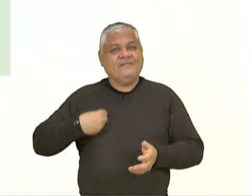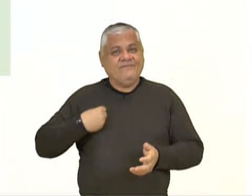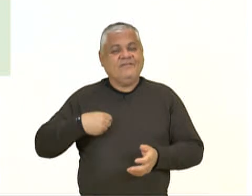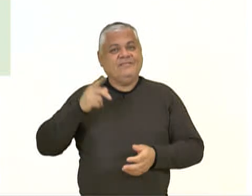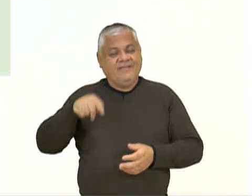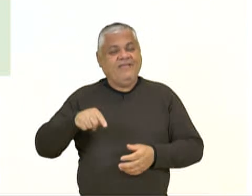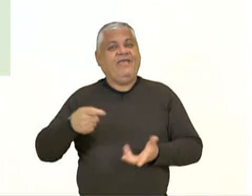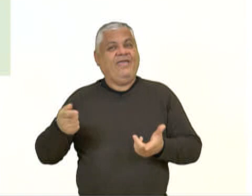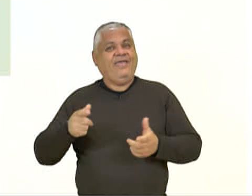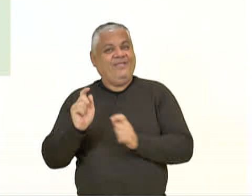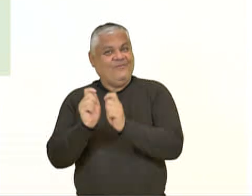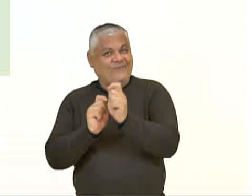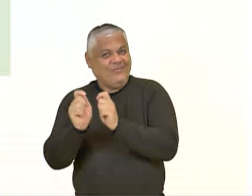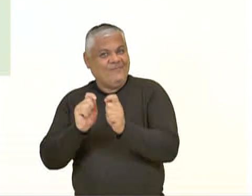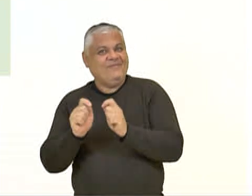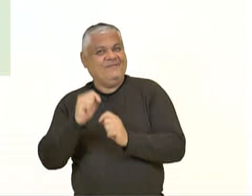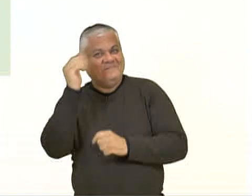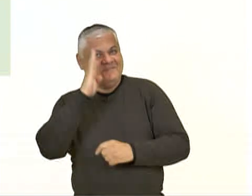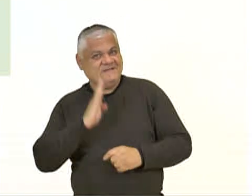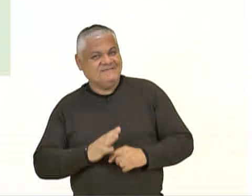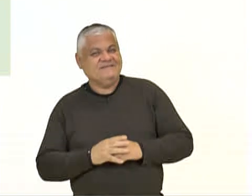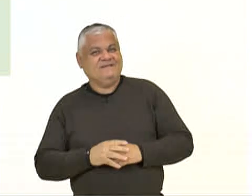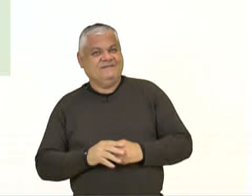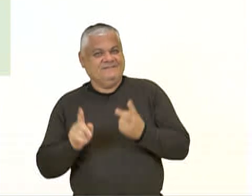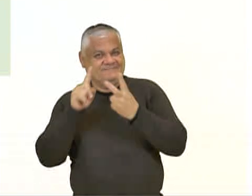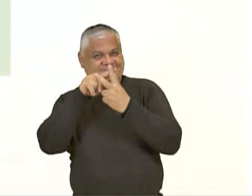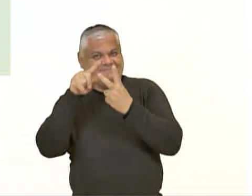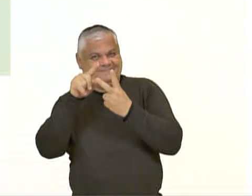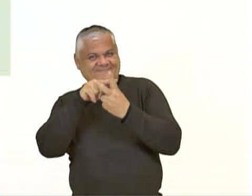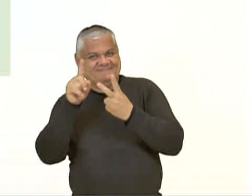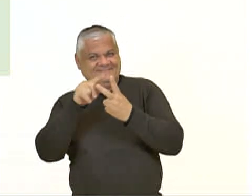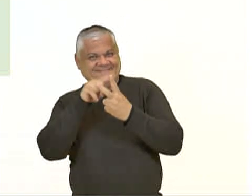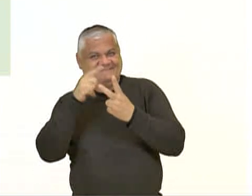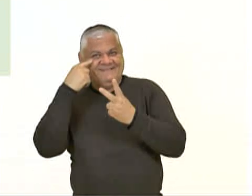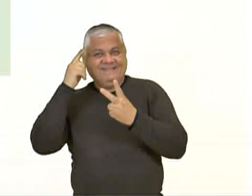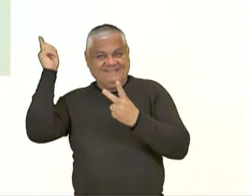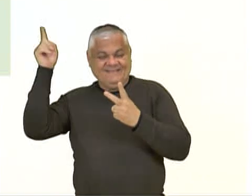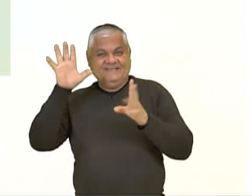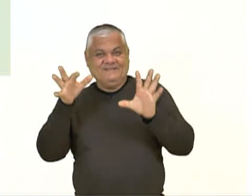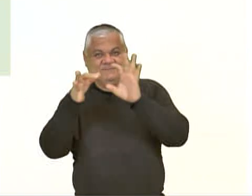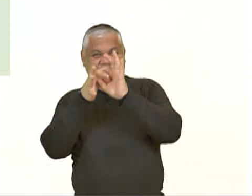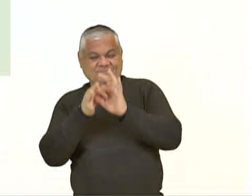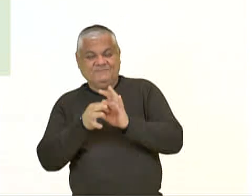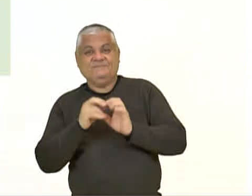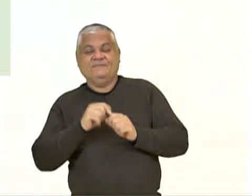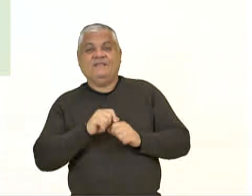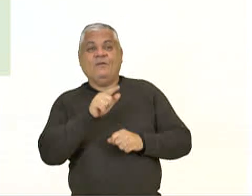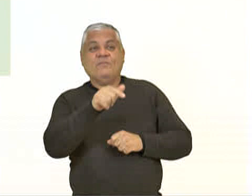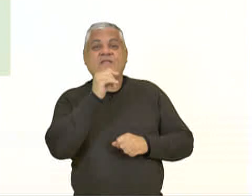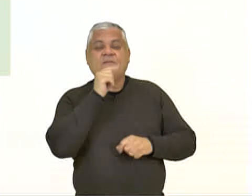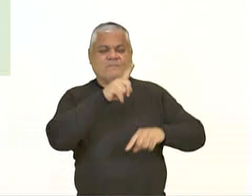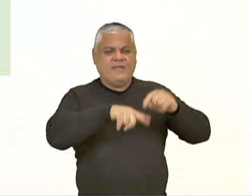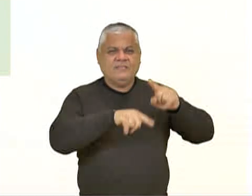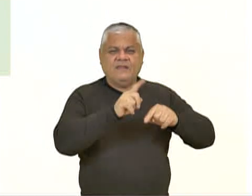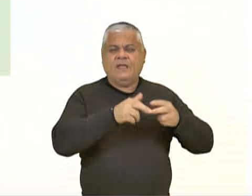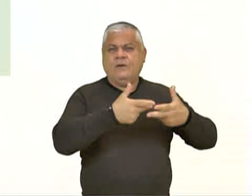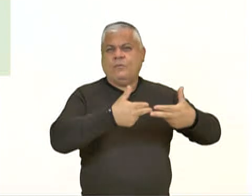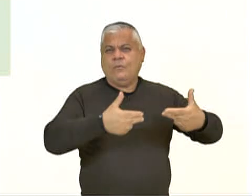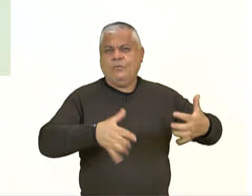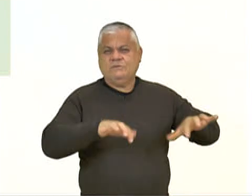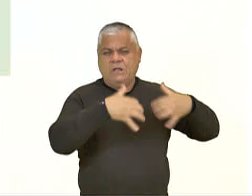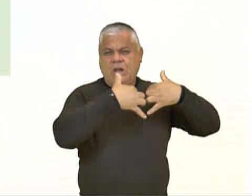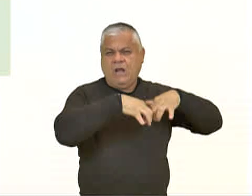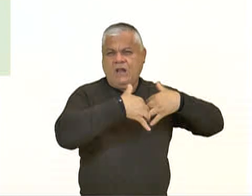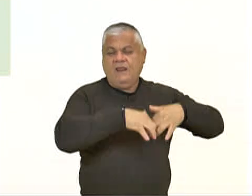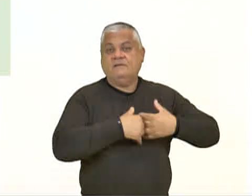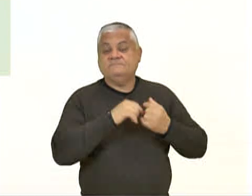atividade econômica. Então as duas imagens justamente para a gente entender essa relação entre a atividade, os equipamentos, aquilo que é